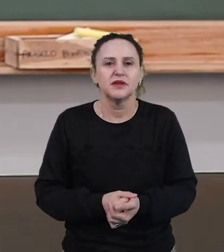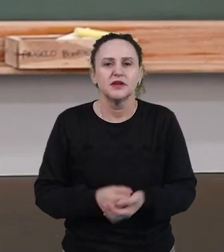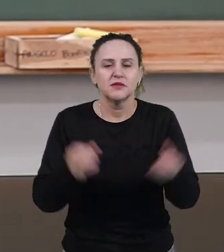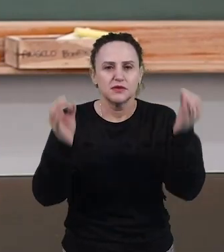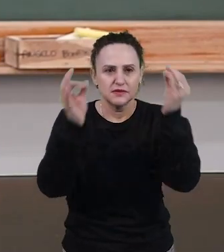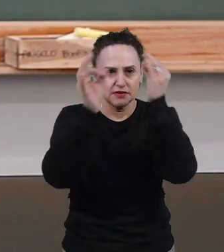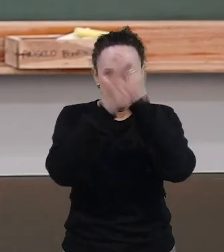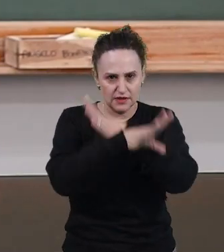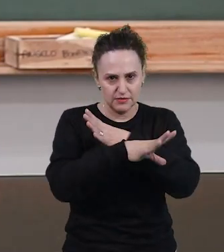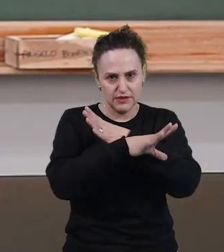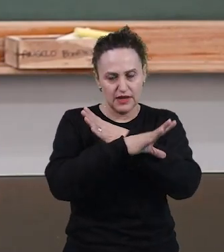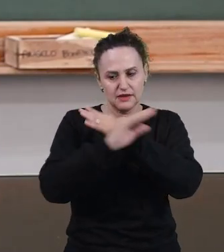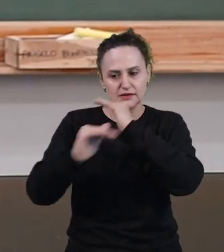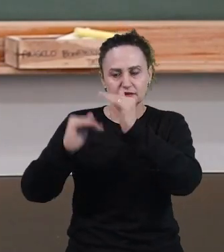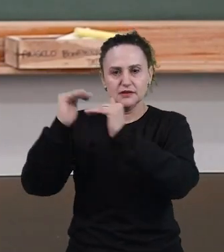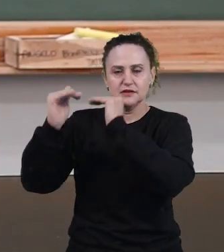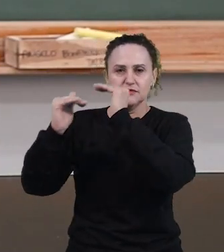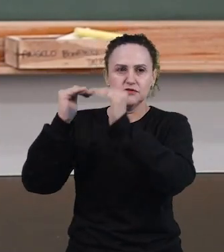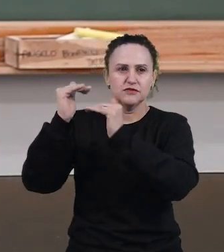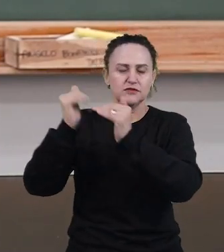desenvolvimento cognitivo, né?